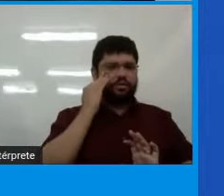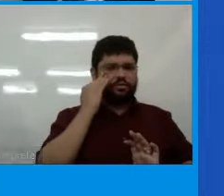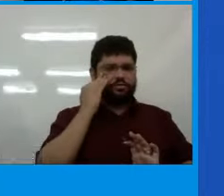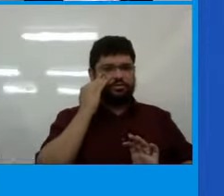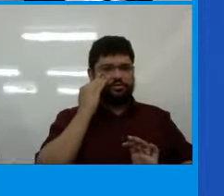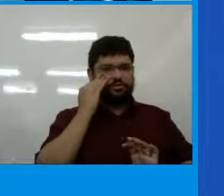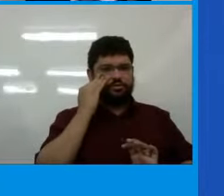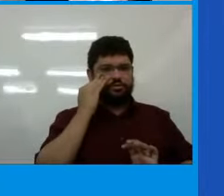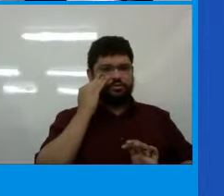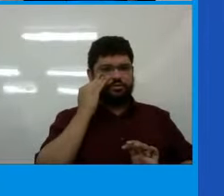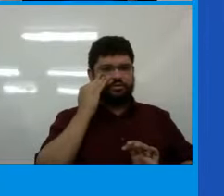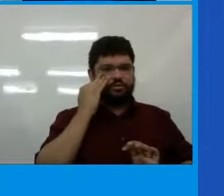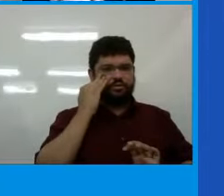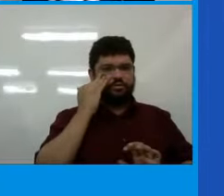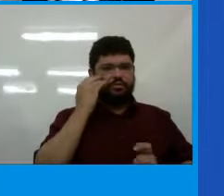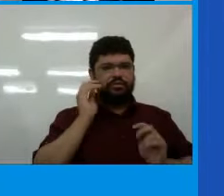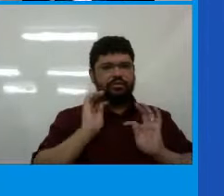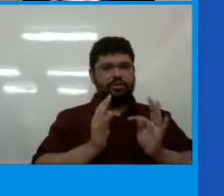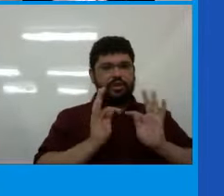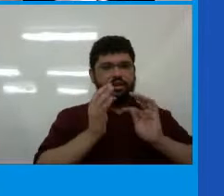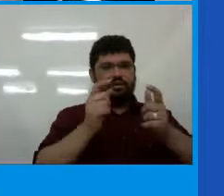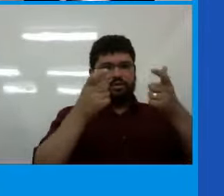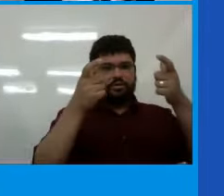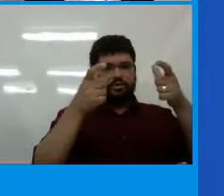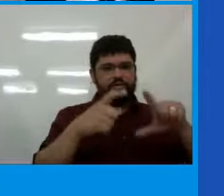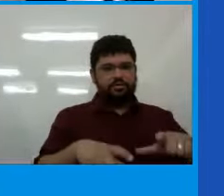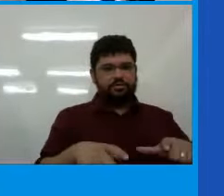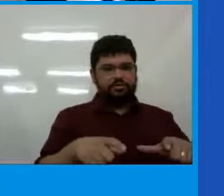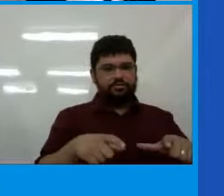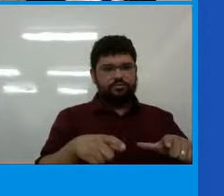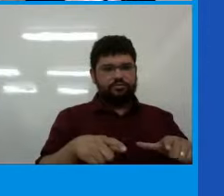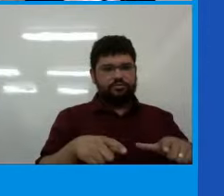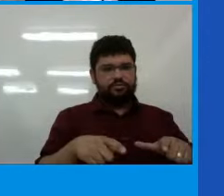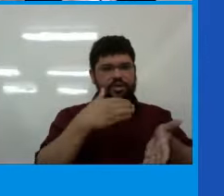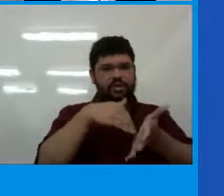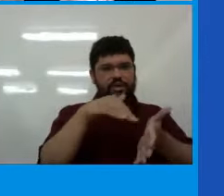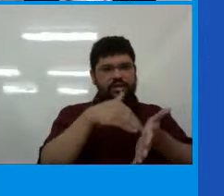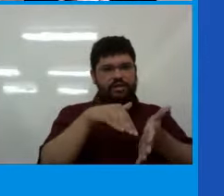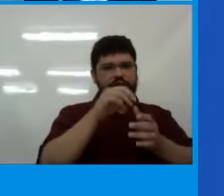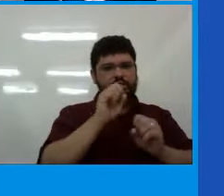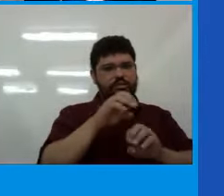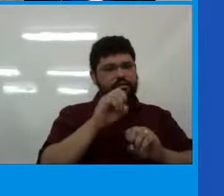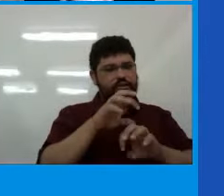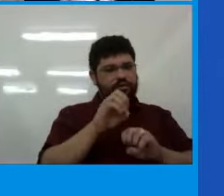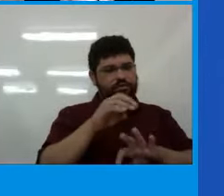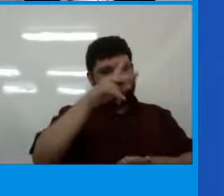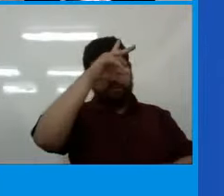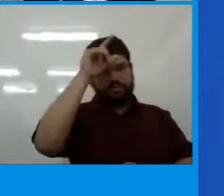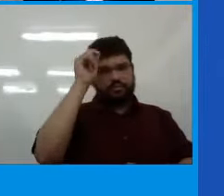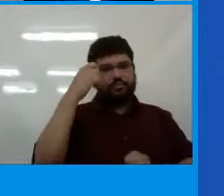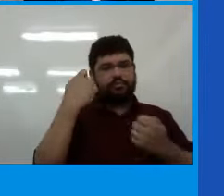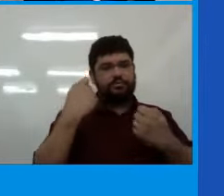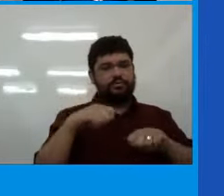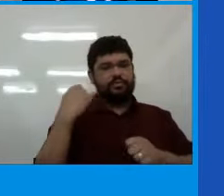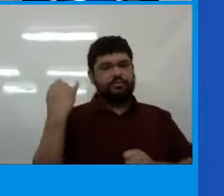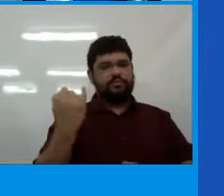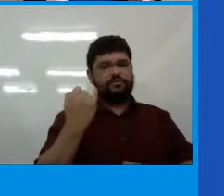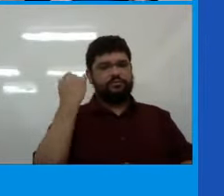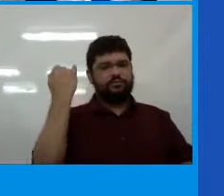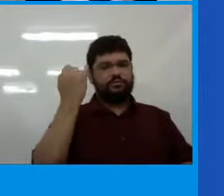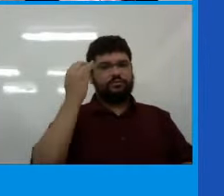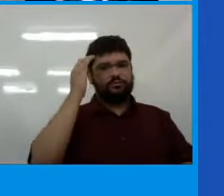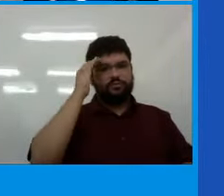a disponibilidade tecnológica da instituição, nesse caso, a Secretaria Municipal de Educação. Né? Então, é importante entender quais são